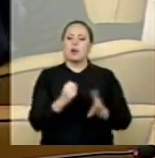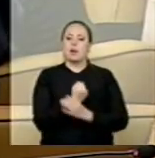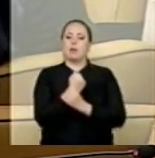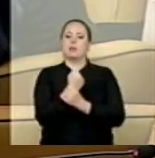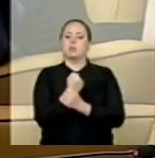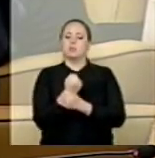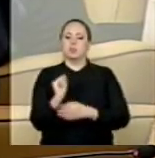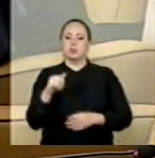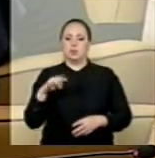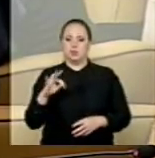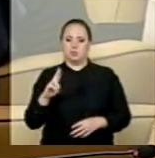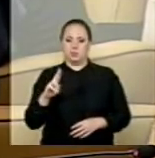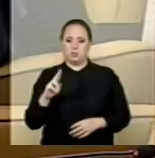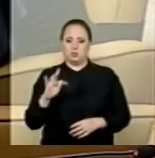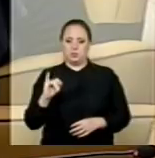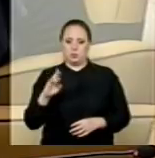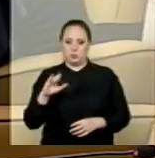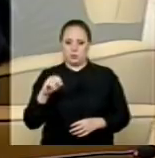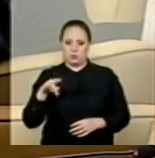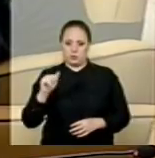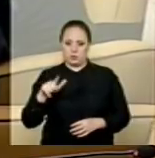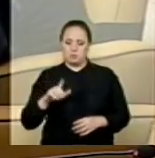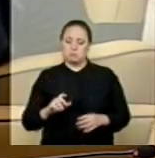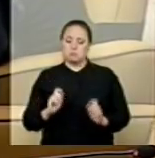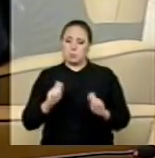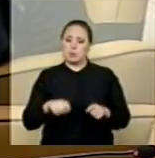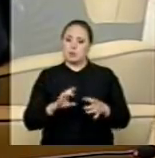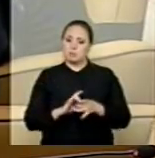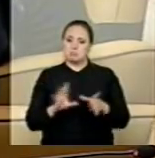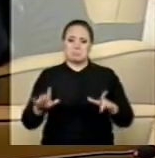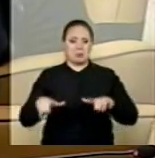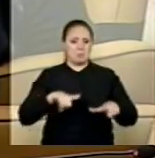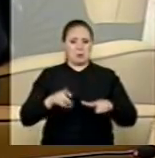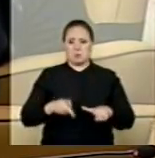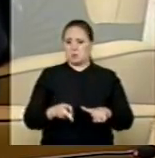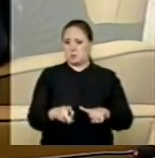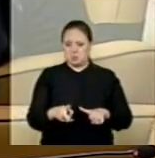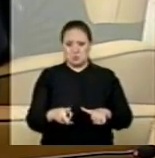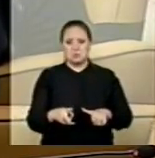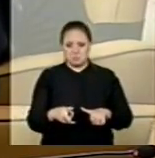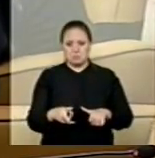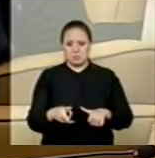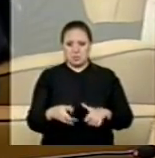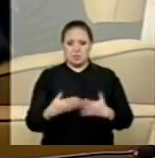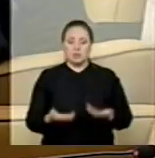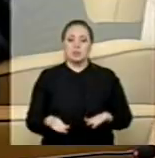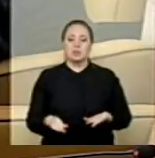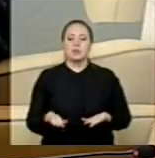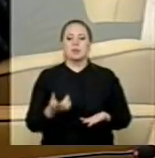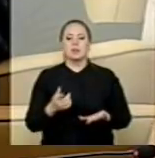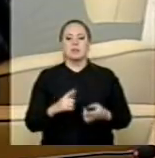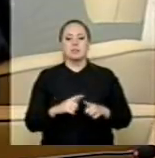institucionais, viabilizando o livre exercício da atividade parlamentar, fazendo-o como